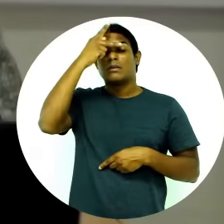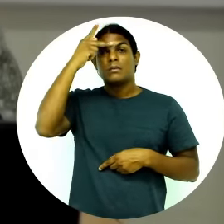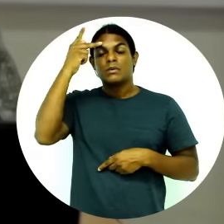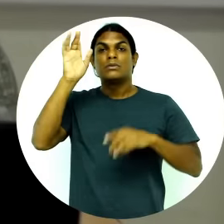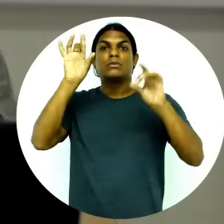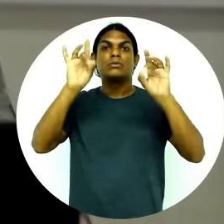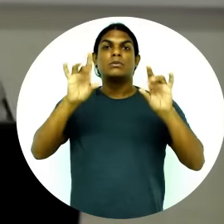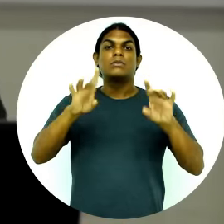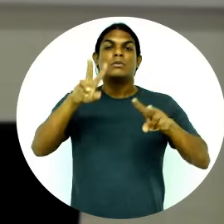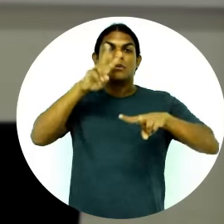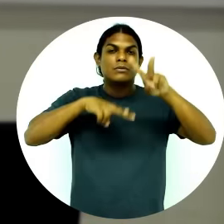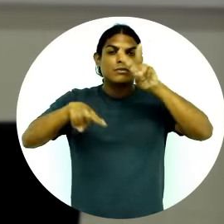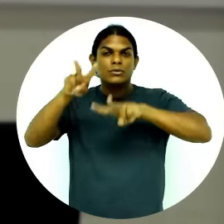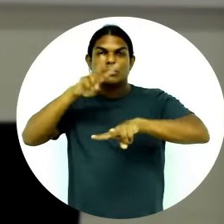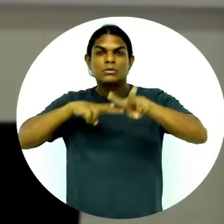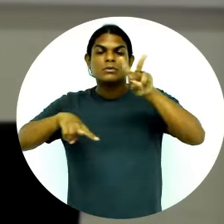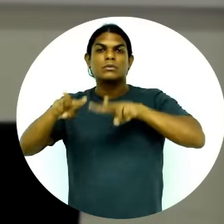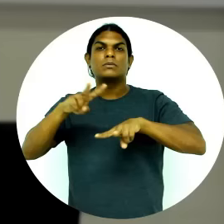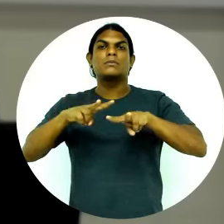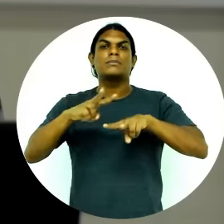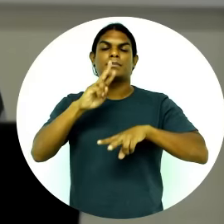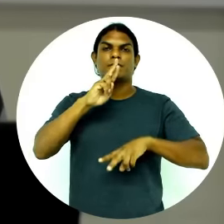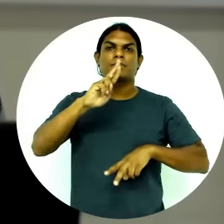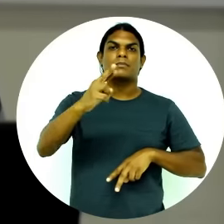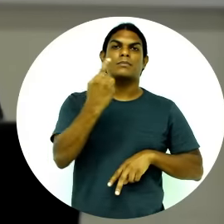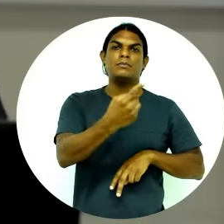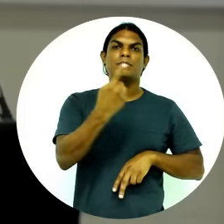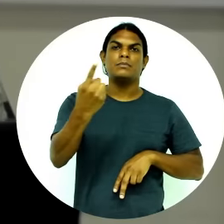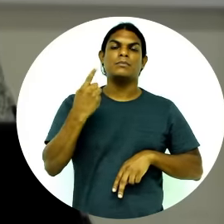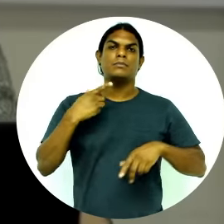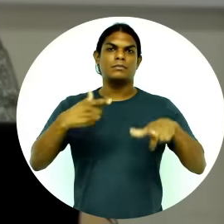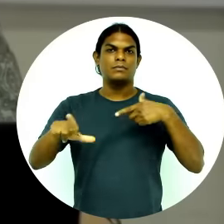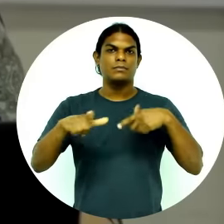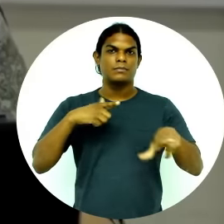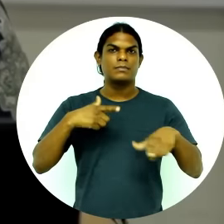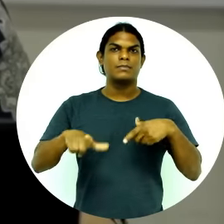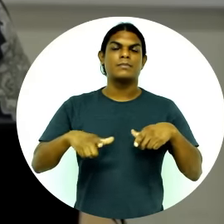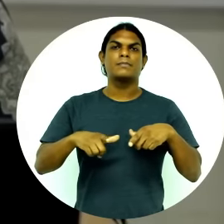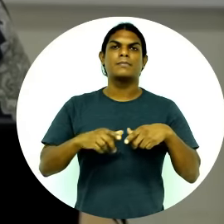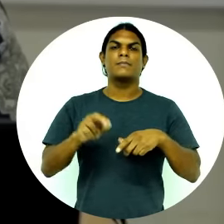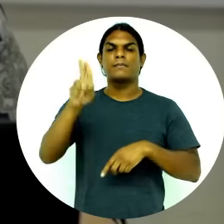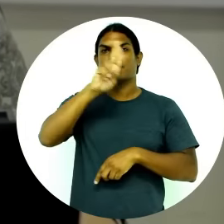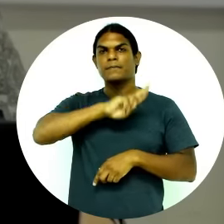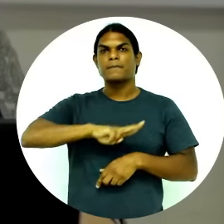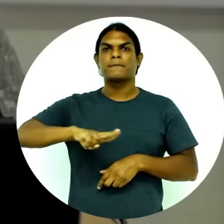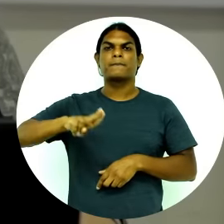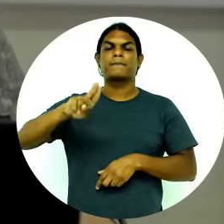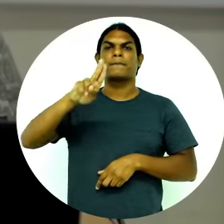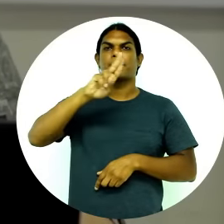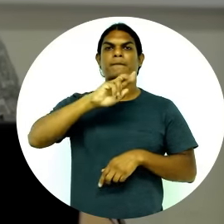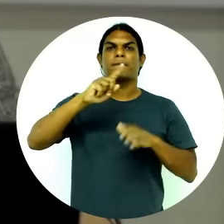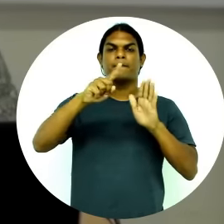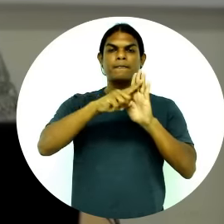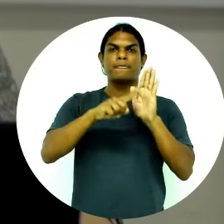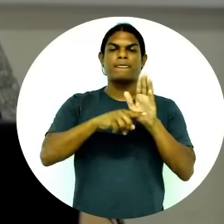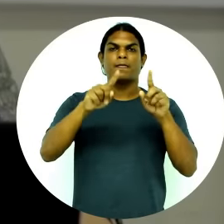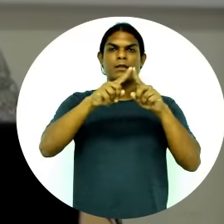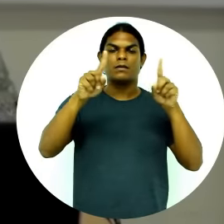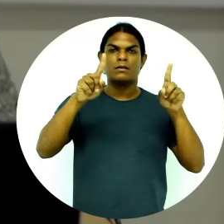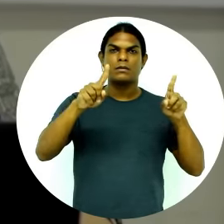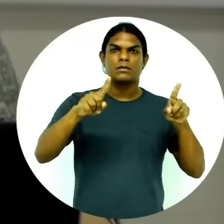esse especialista ele visualiza os resultados de cada colaborador, ele vai estabelecer planos de